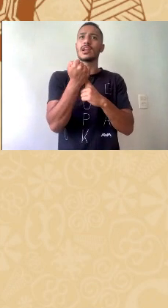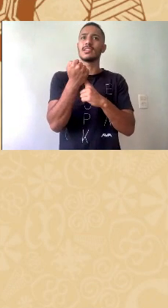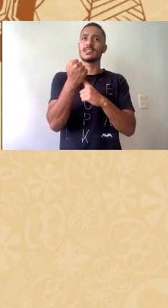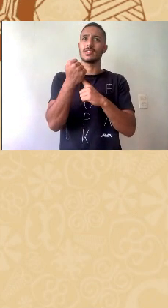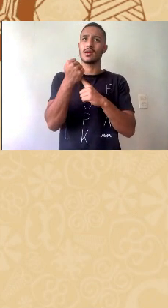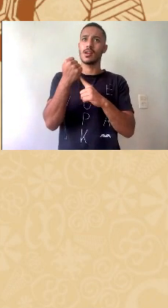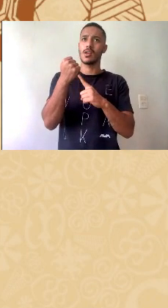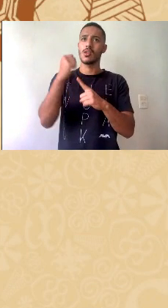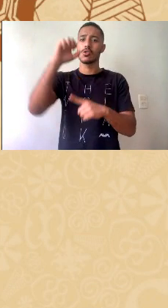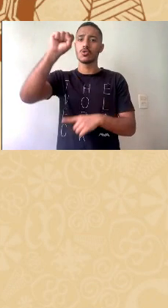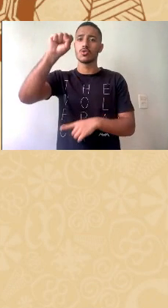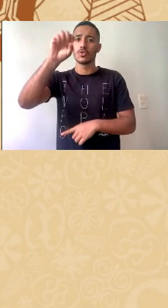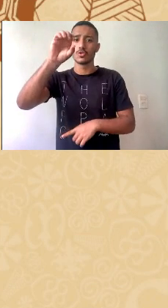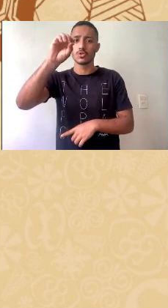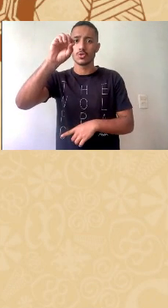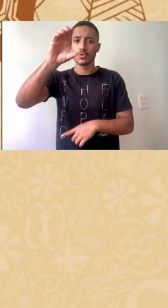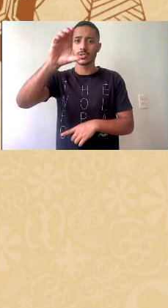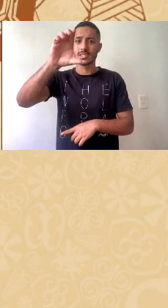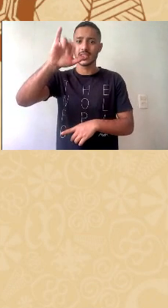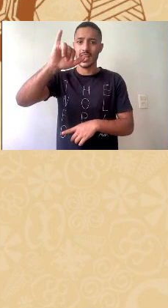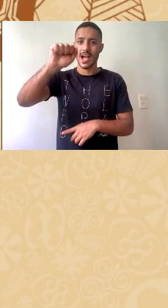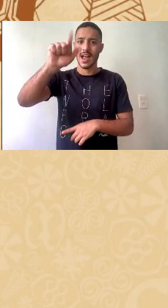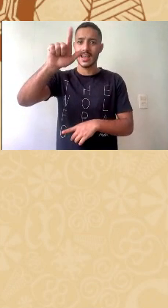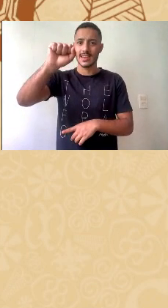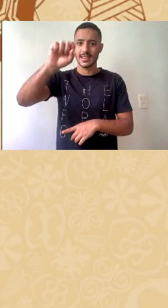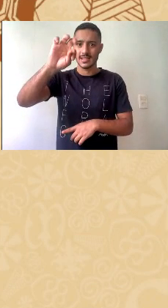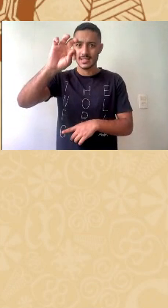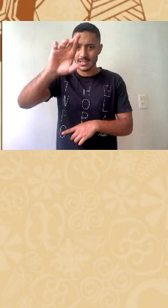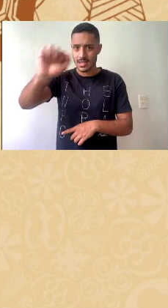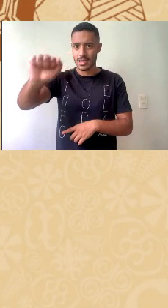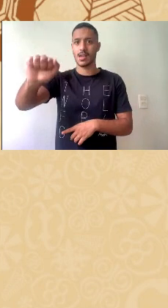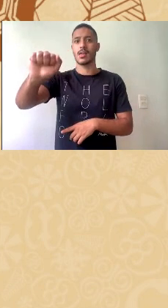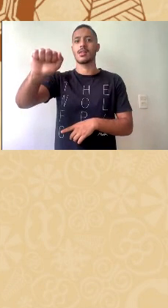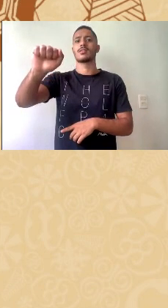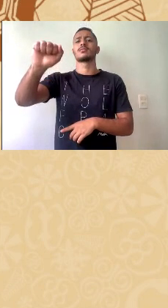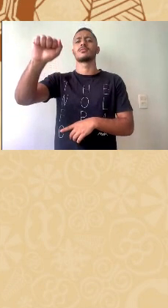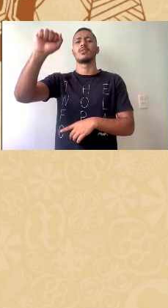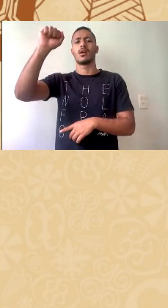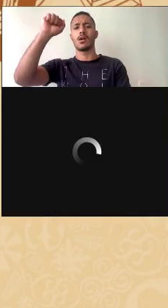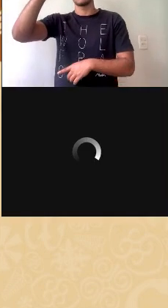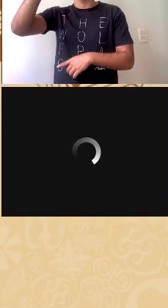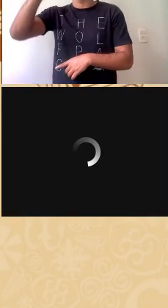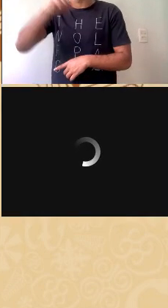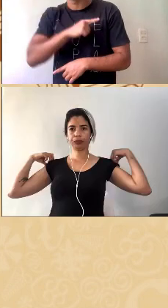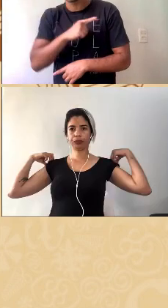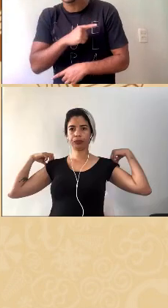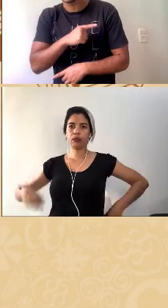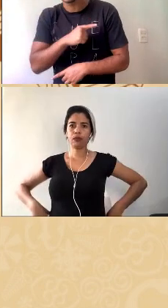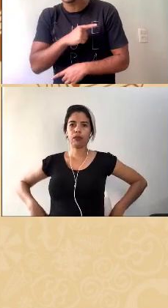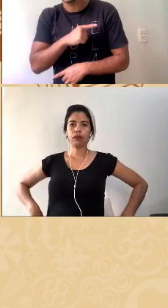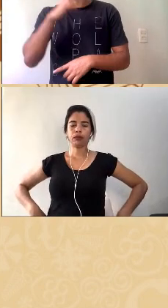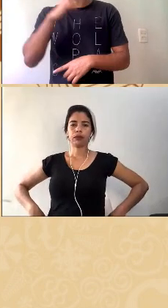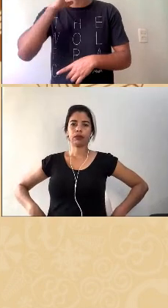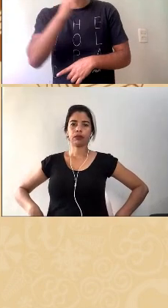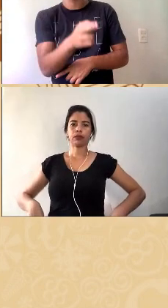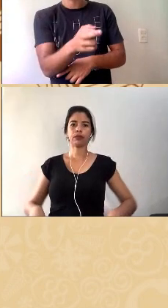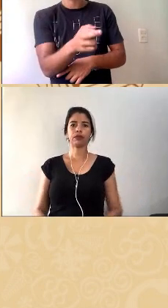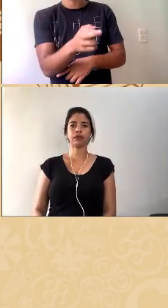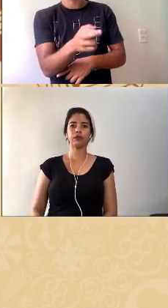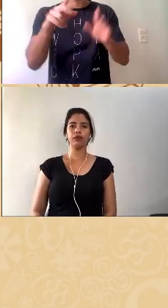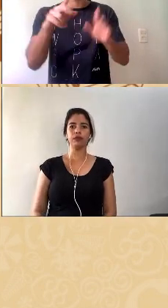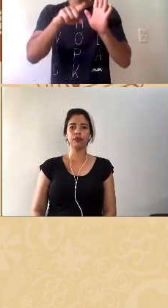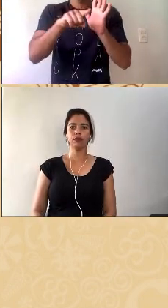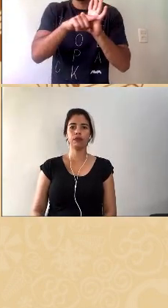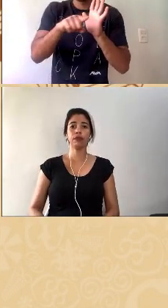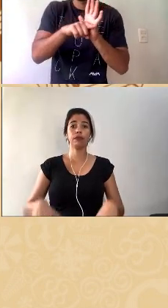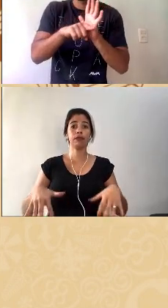perspectiva antirracista viria como consequência, o que a gente sabe muito bem, né, que isso vai ser problematizado, e é importante que a gente sempre